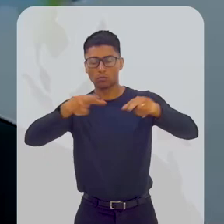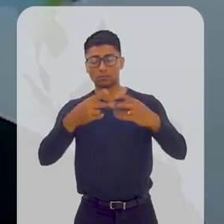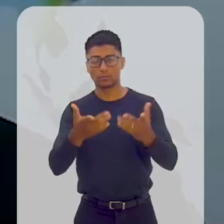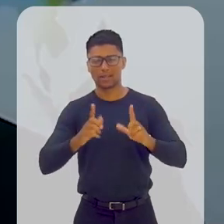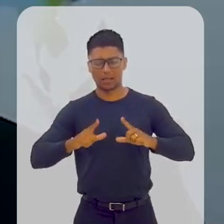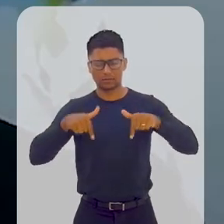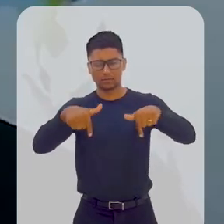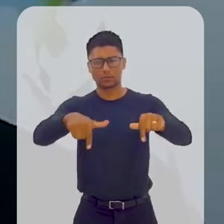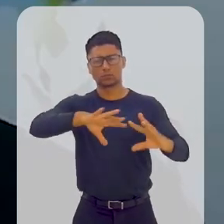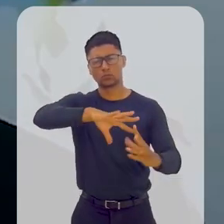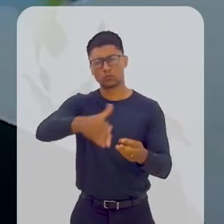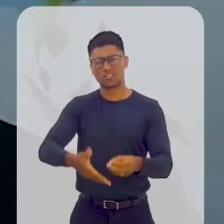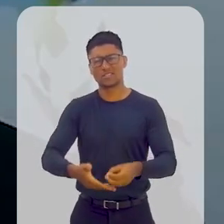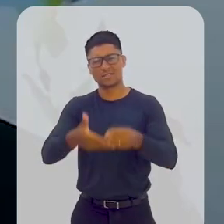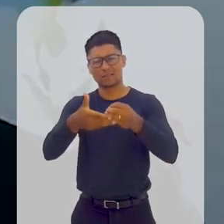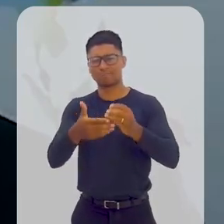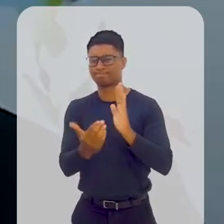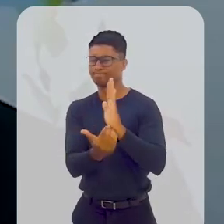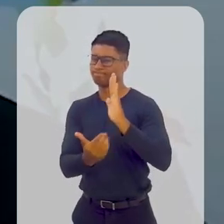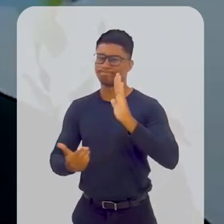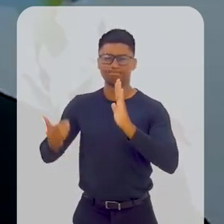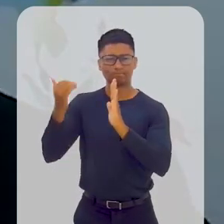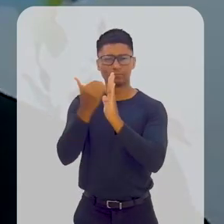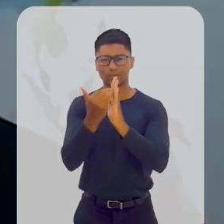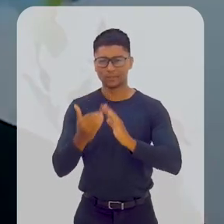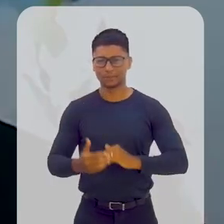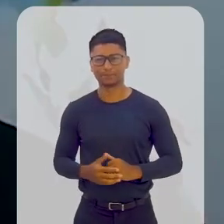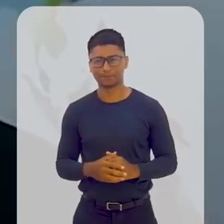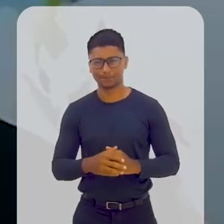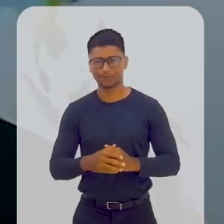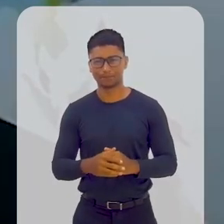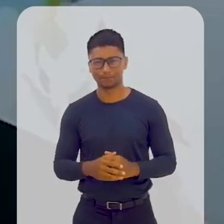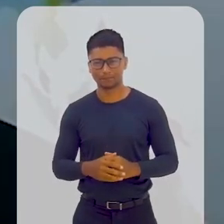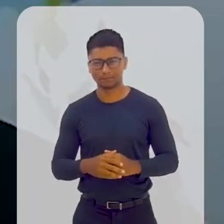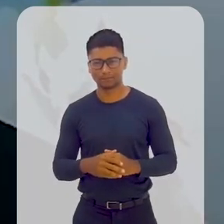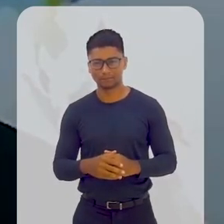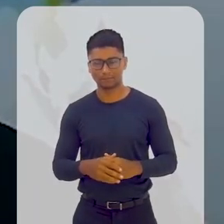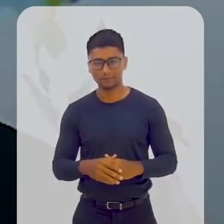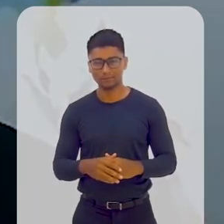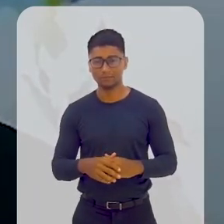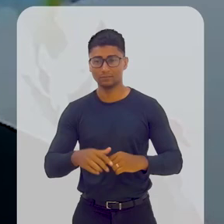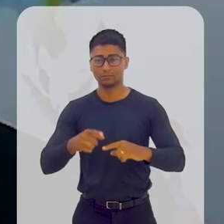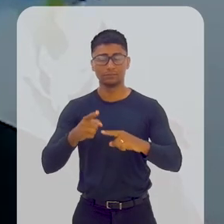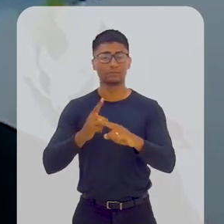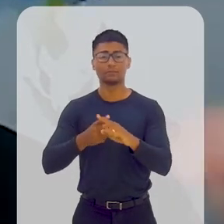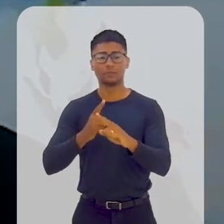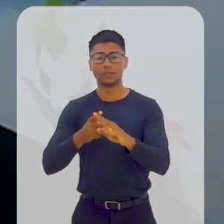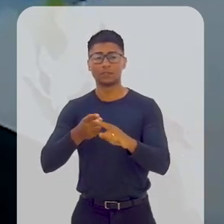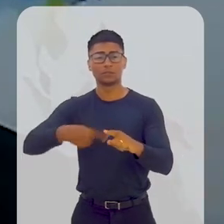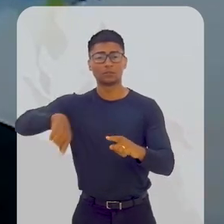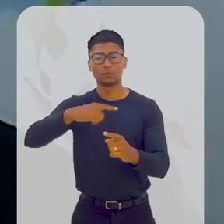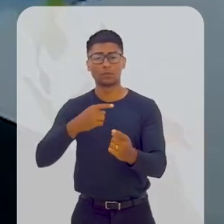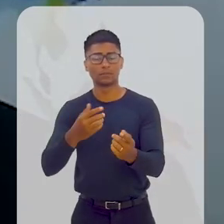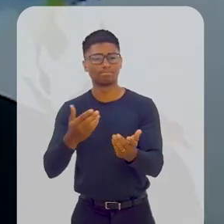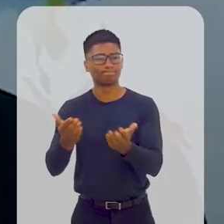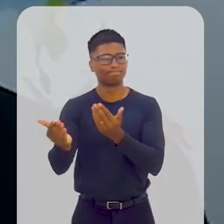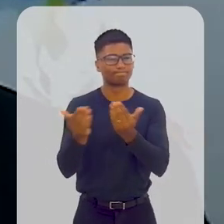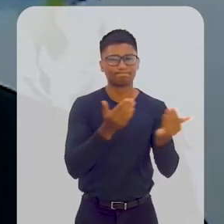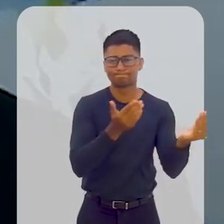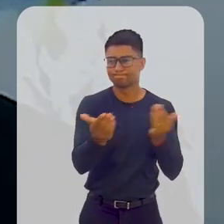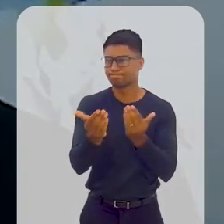cada vez mais sustentáveis e inovadoras em prol do que se discute, do que se necessita, justamente em rede.